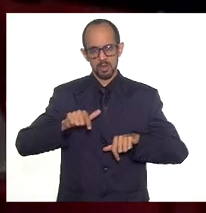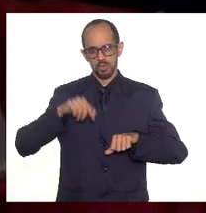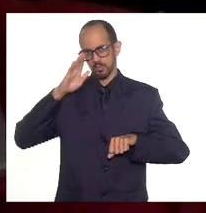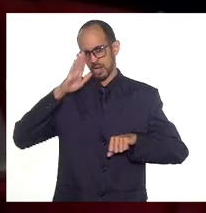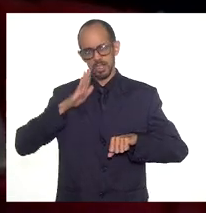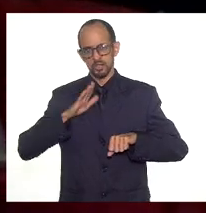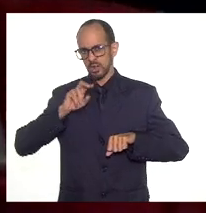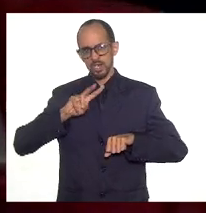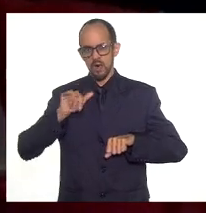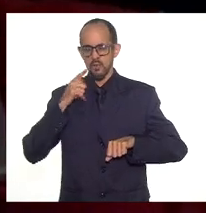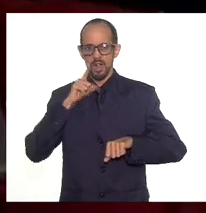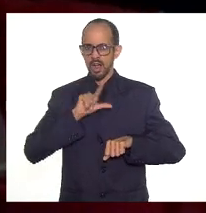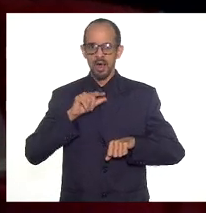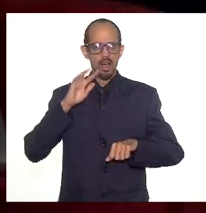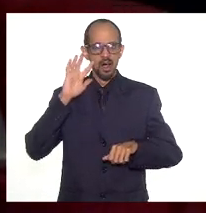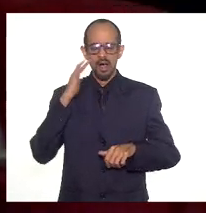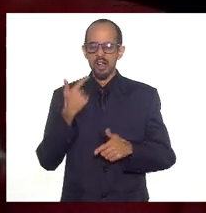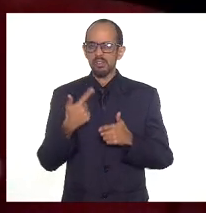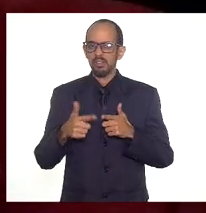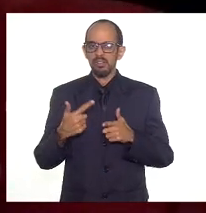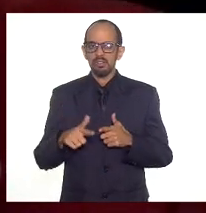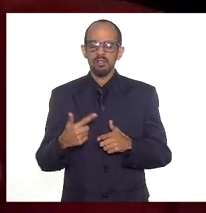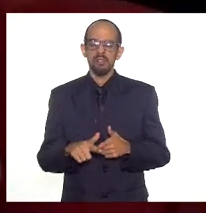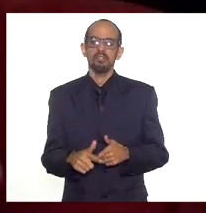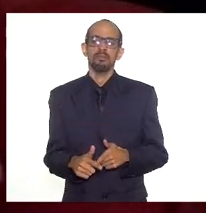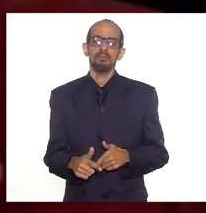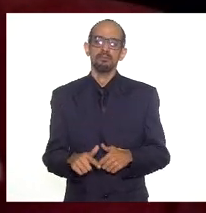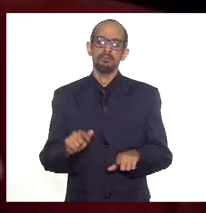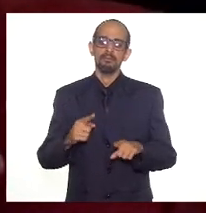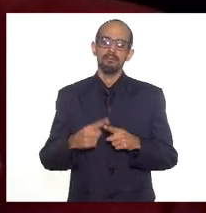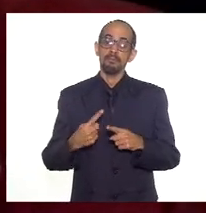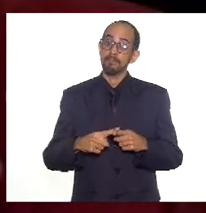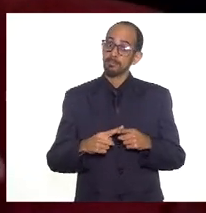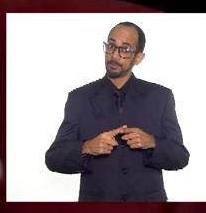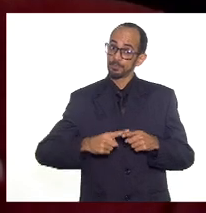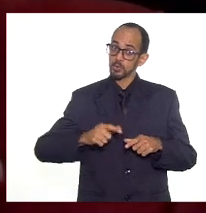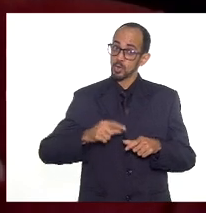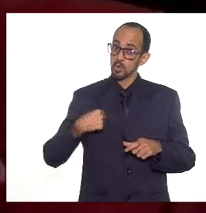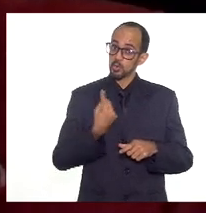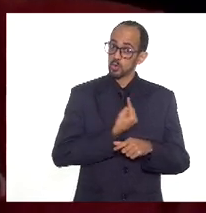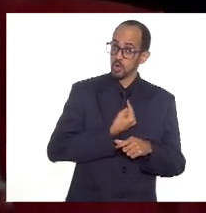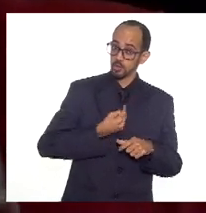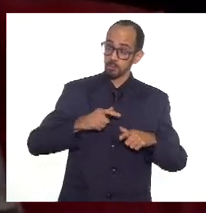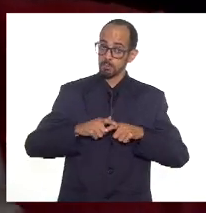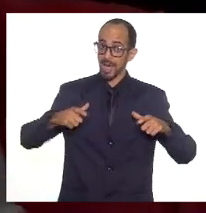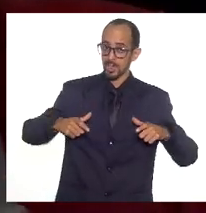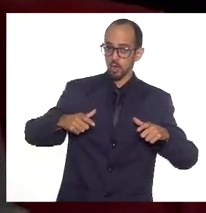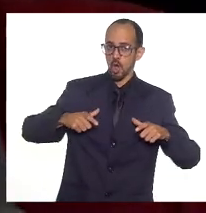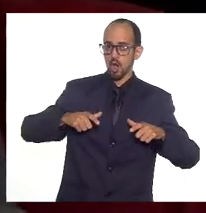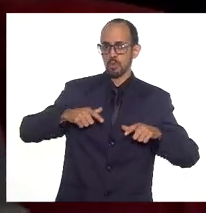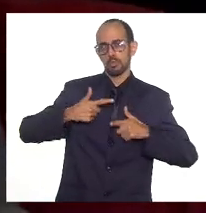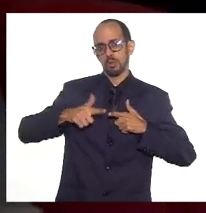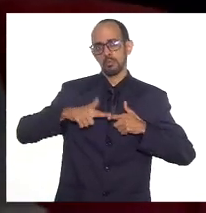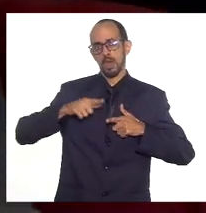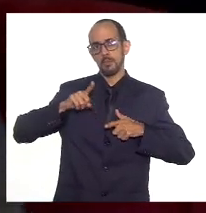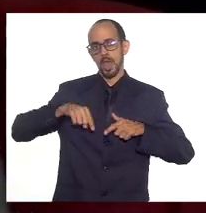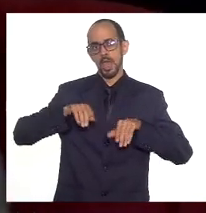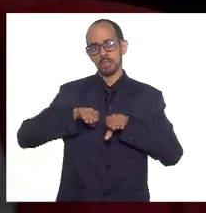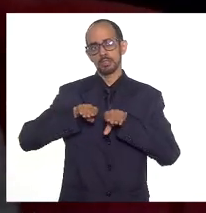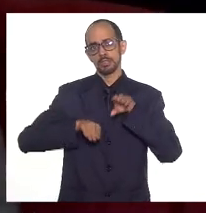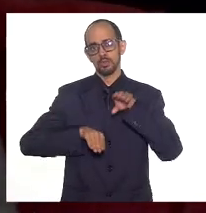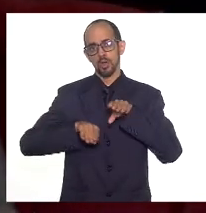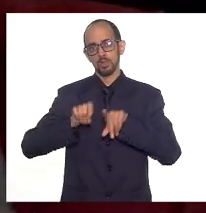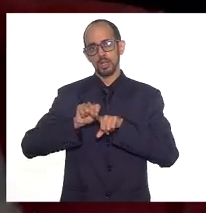conseguir resolver os problemas, sendo que o nosso maior problema é a desigualdade. E eu vejo que a Petrobras